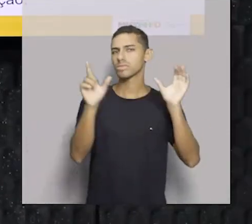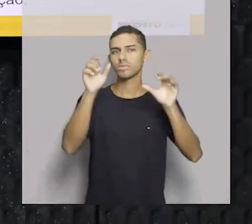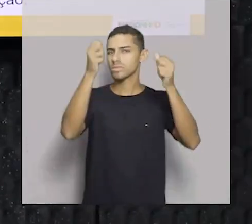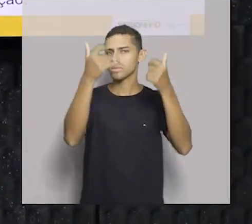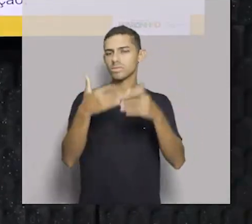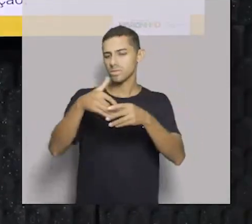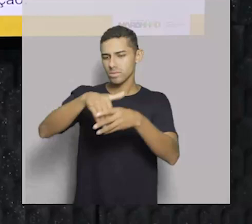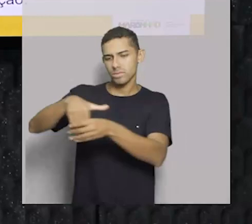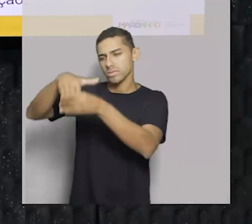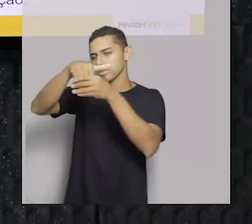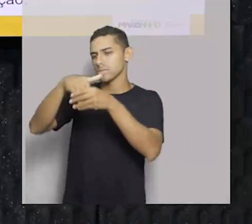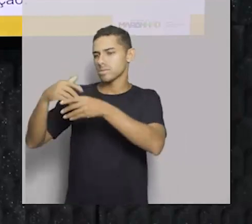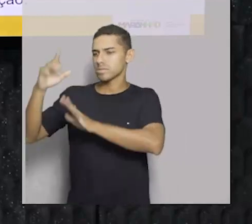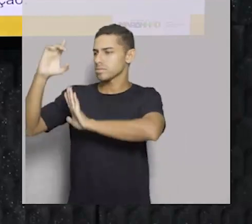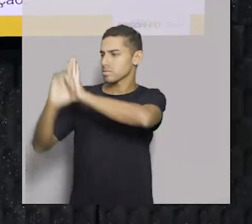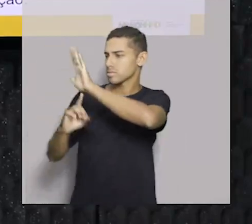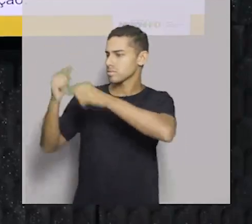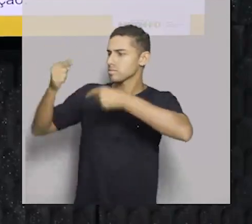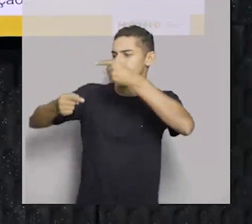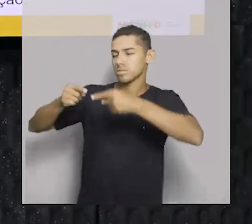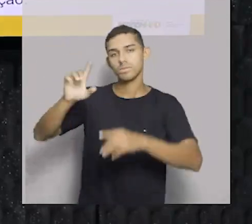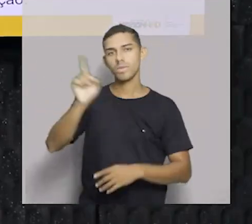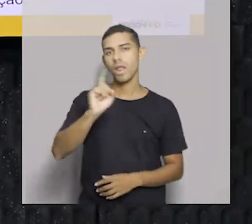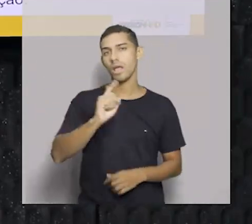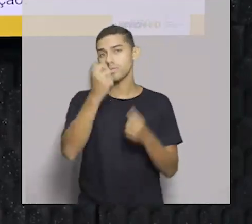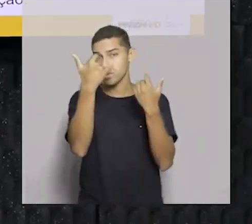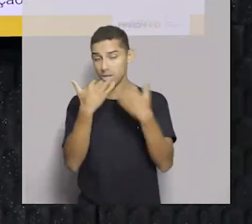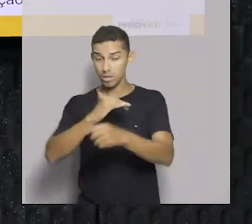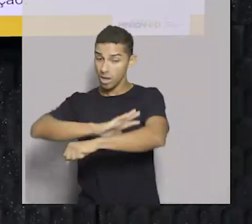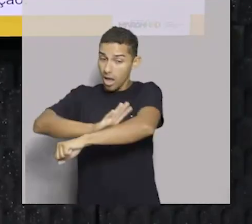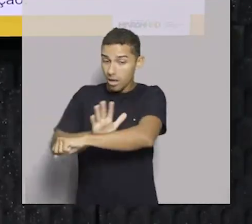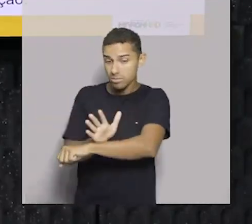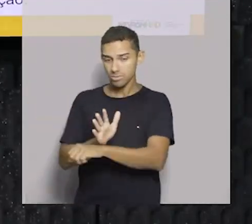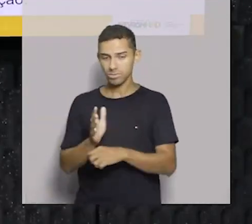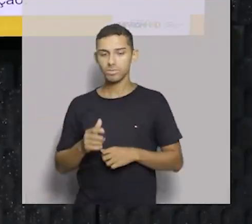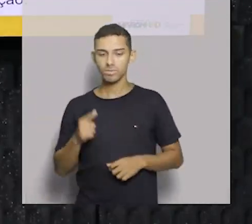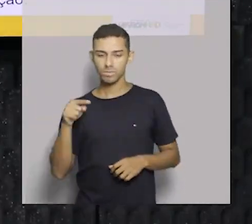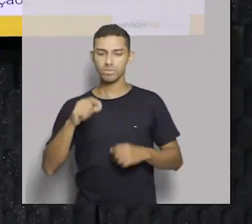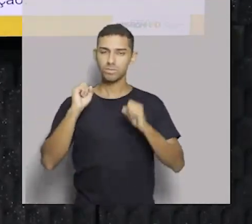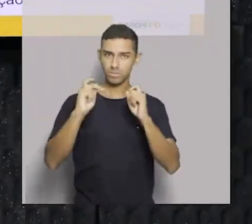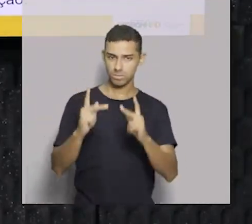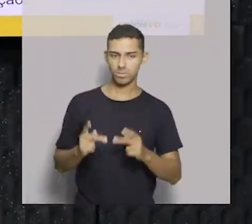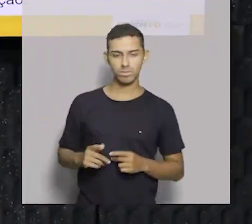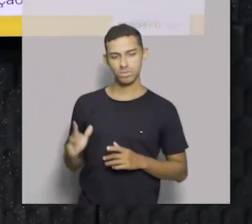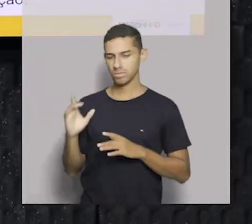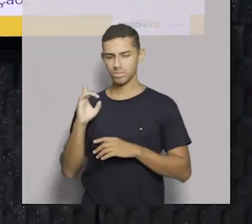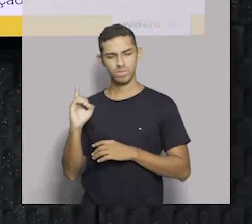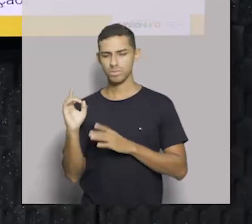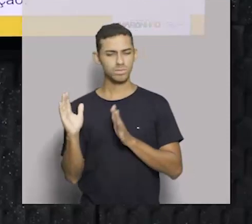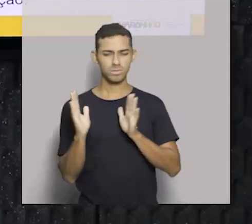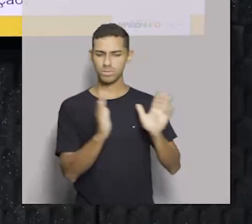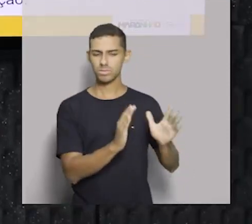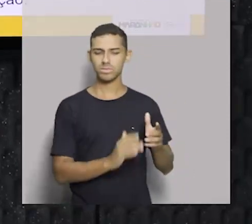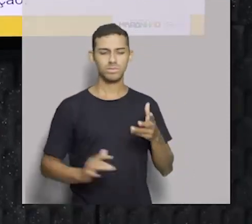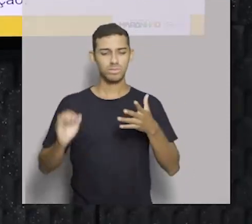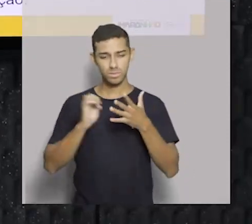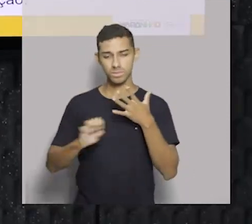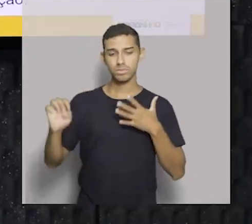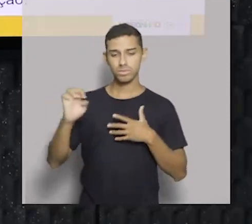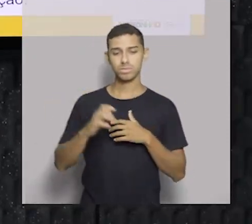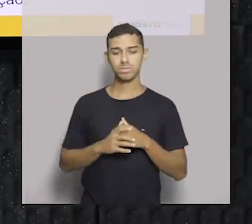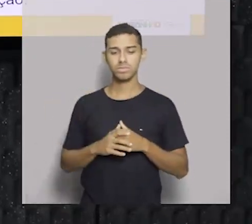eleição não falou sobre direito político a gente tá falando sobre racismo sobre preconceito Ok a letra D tá fora letra